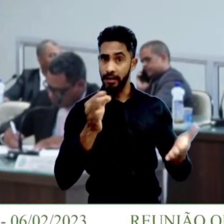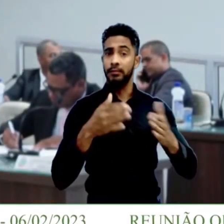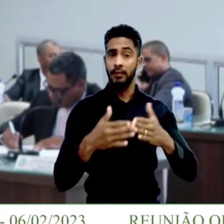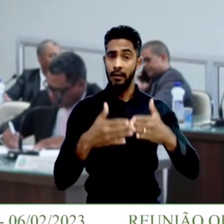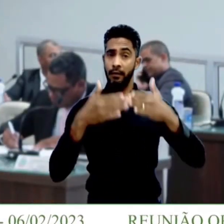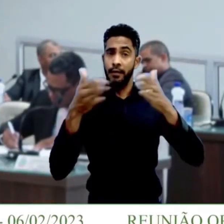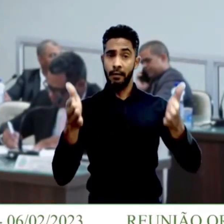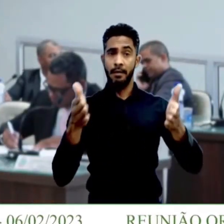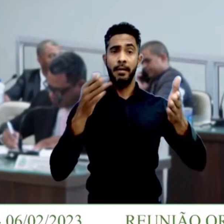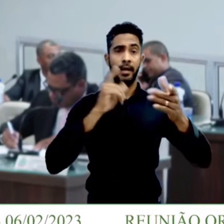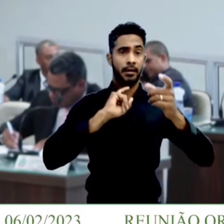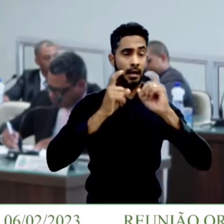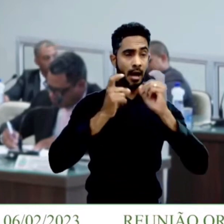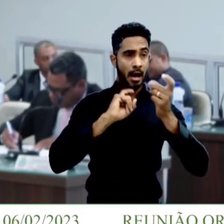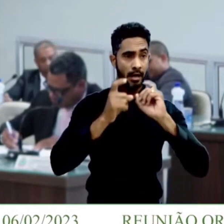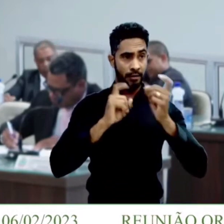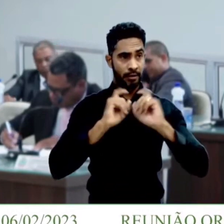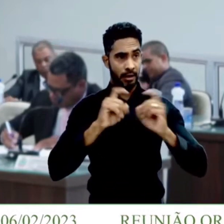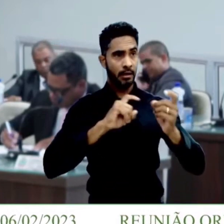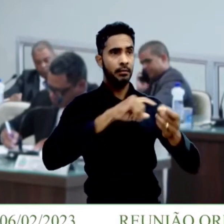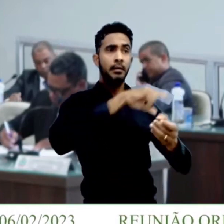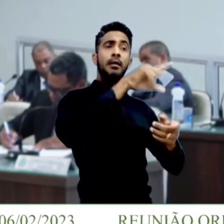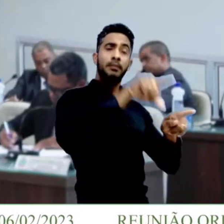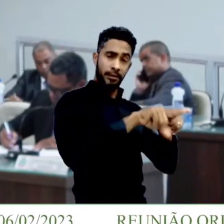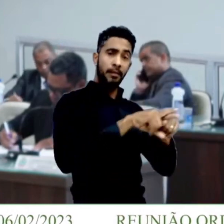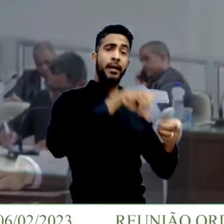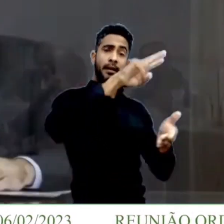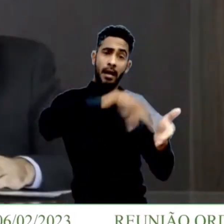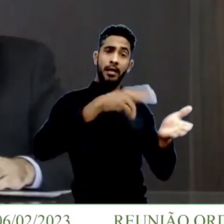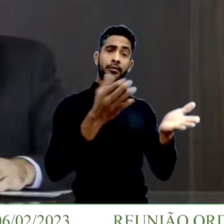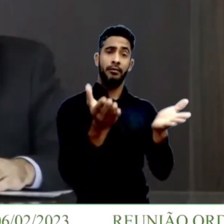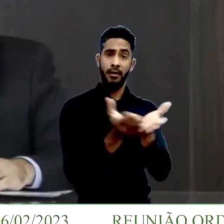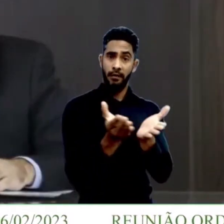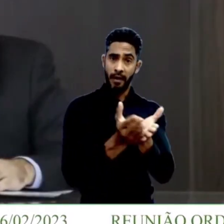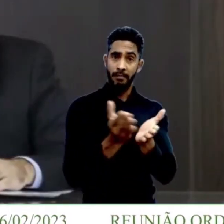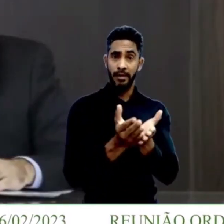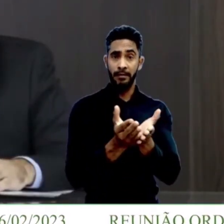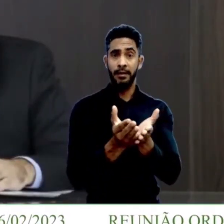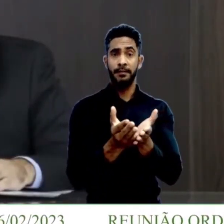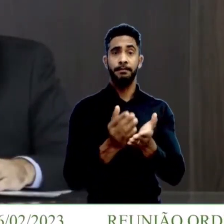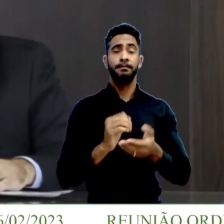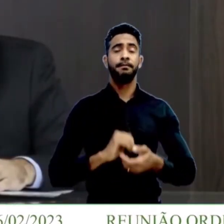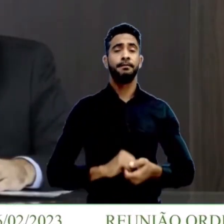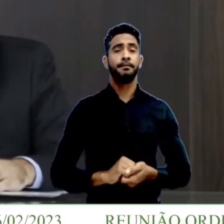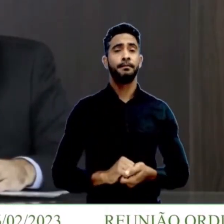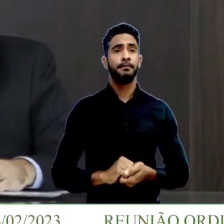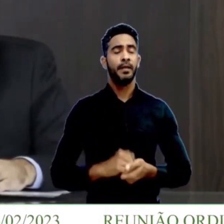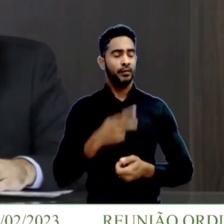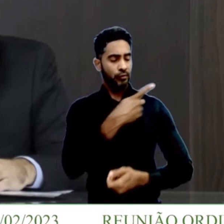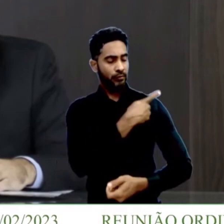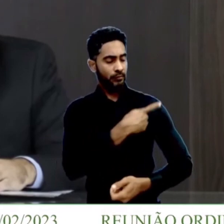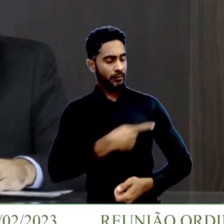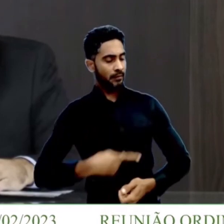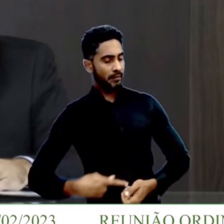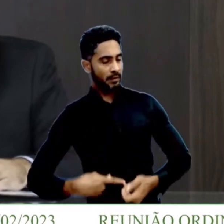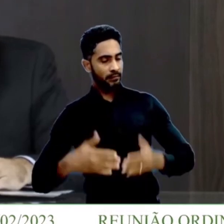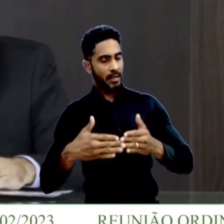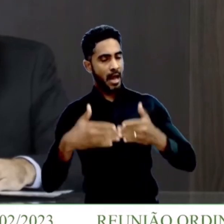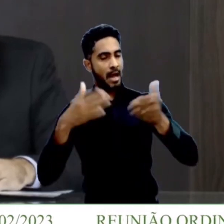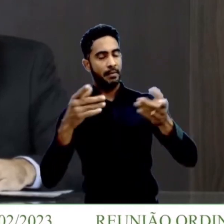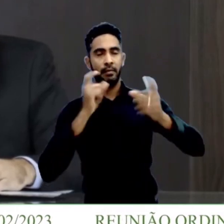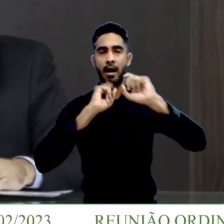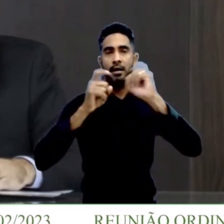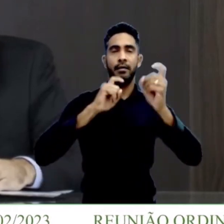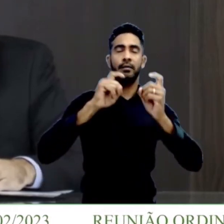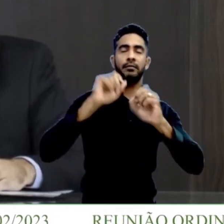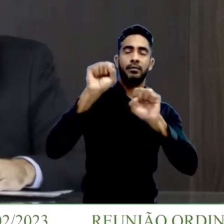regimental. Realizada a leitura bíblica pelo secretário, o senhor presidente declarou aberta a reunião. Sob a proteção de Deus e em nome